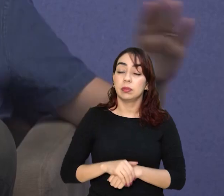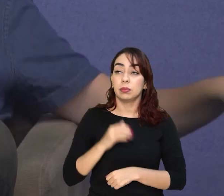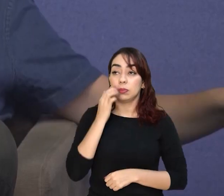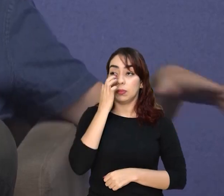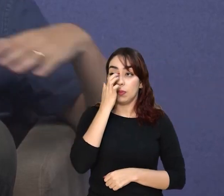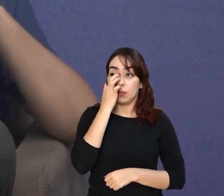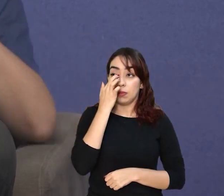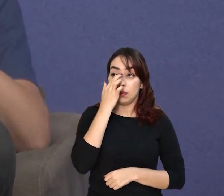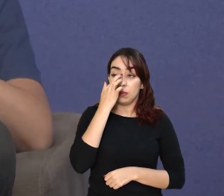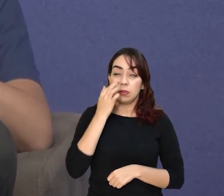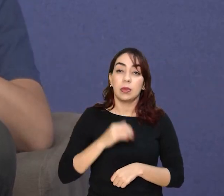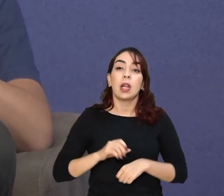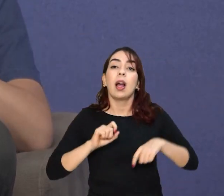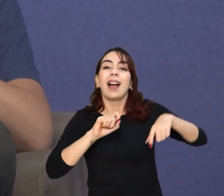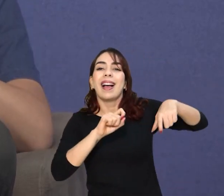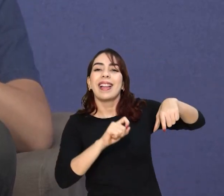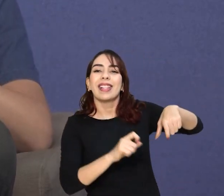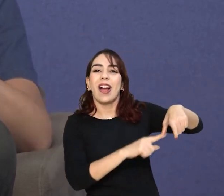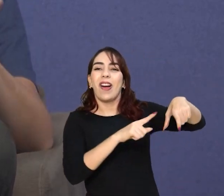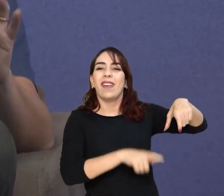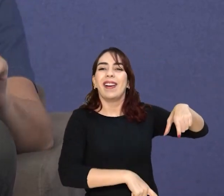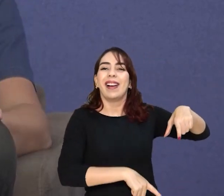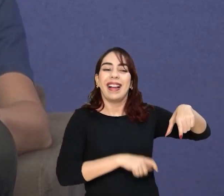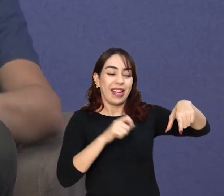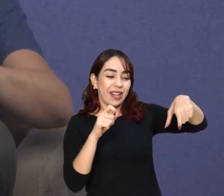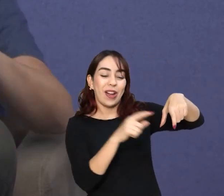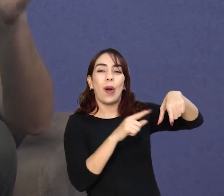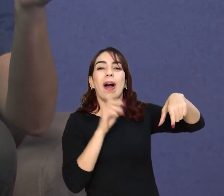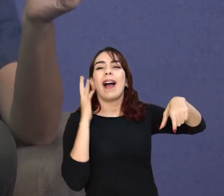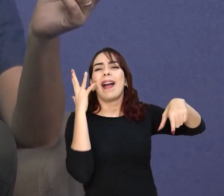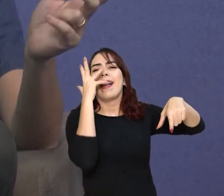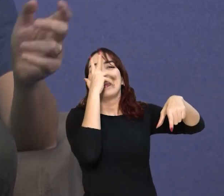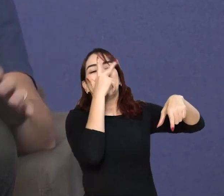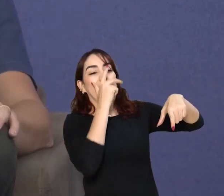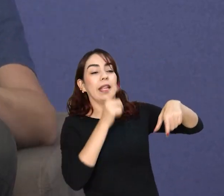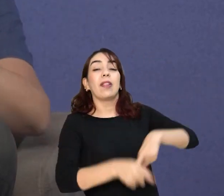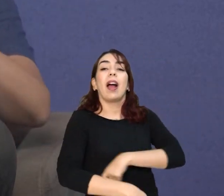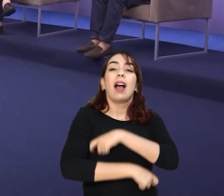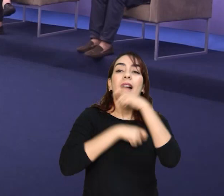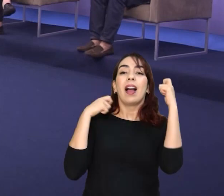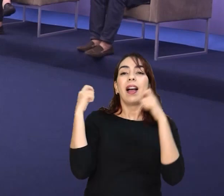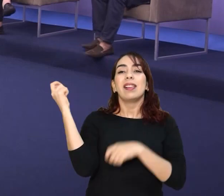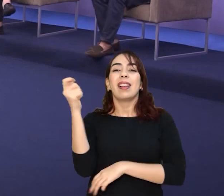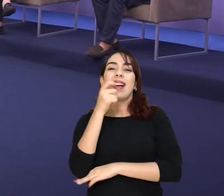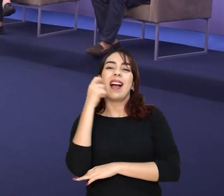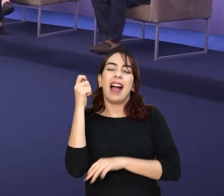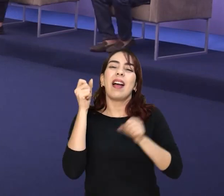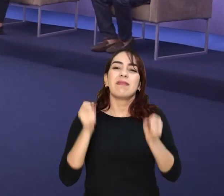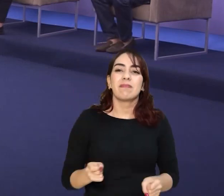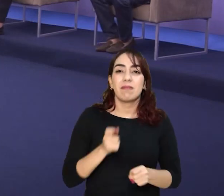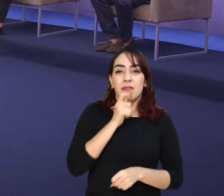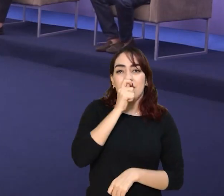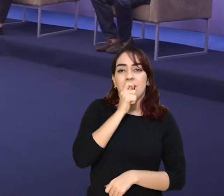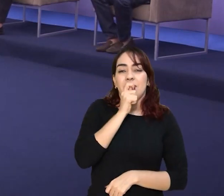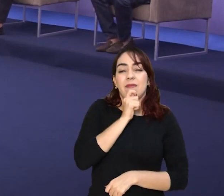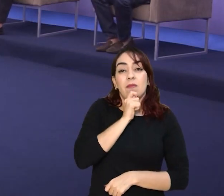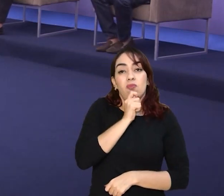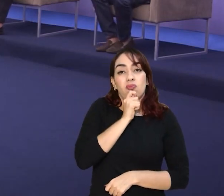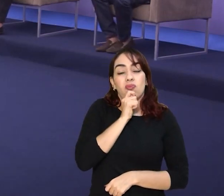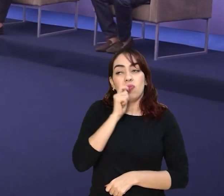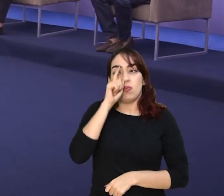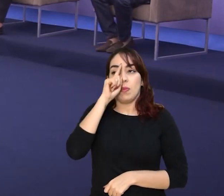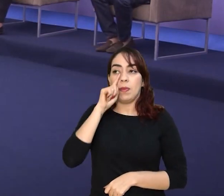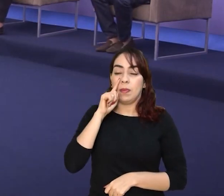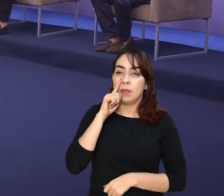O jogador faz gol, tira a camisa, toma amarelo e ninguém faz nada. Todo mundo acha lindo. Esse é não, ainda todo tem um mundo detalhe. Acha maravilhoso. Ainda tem um detalhe. Eu vou lembrar.